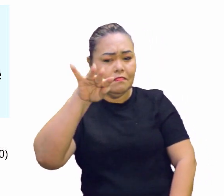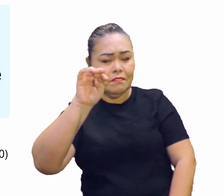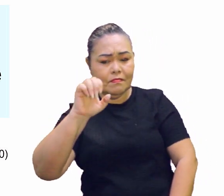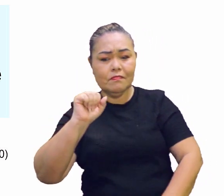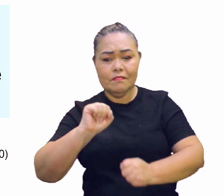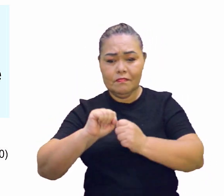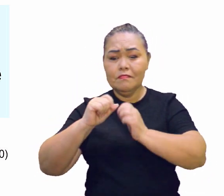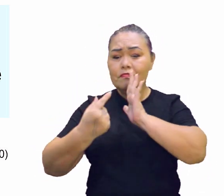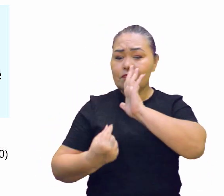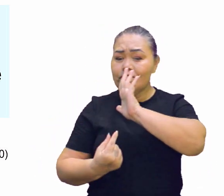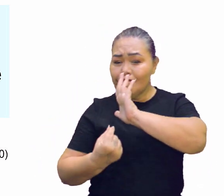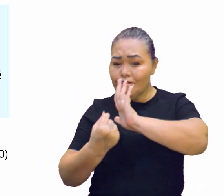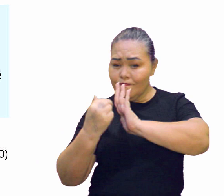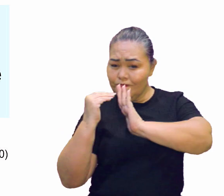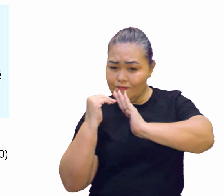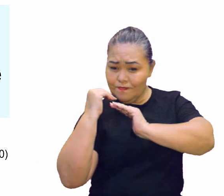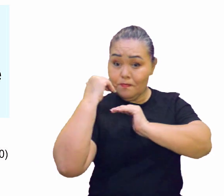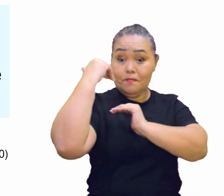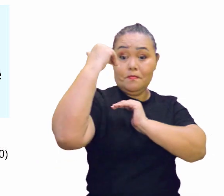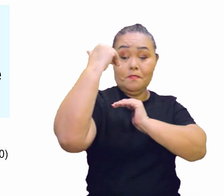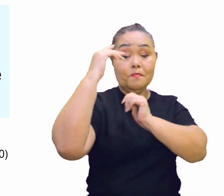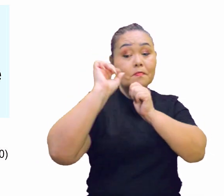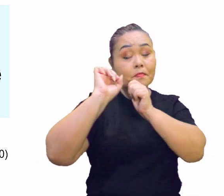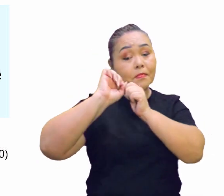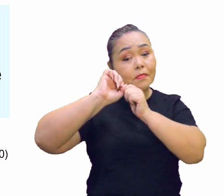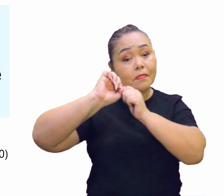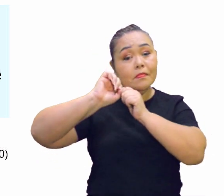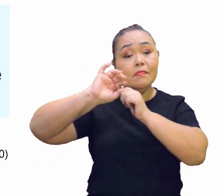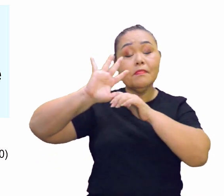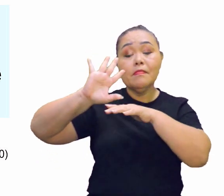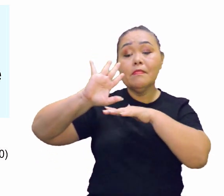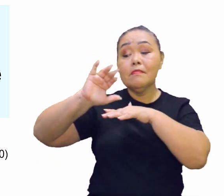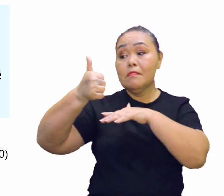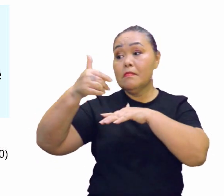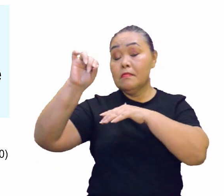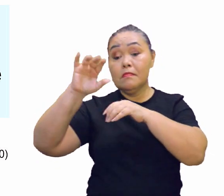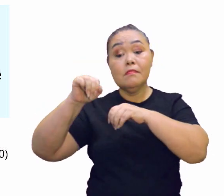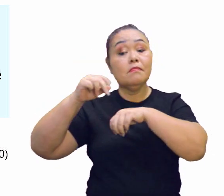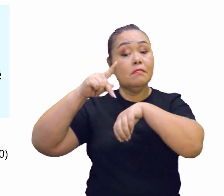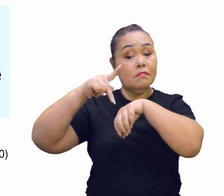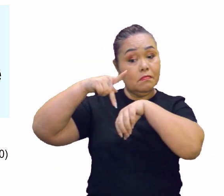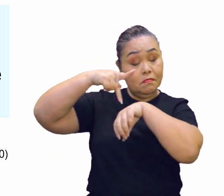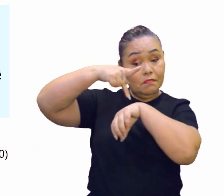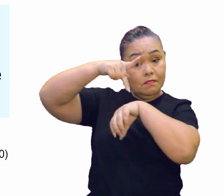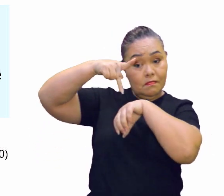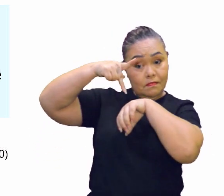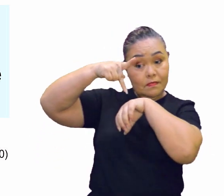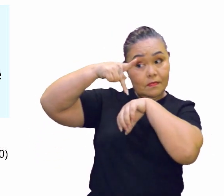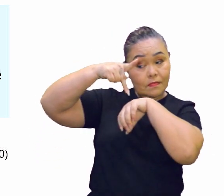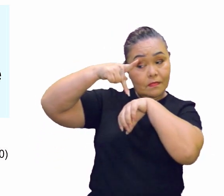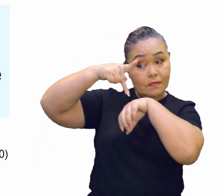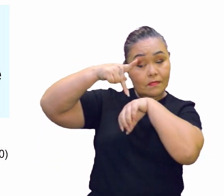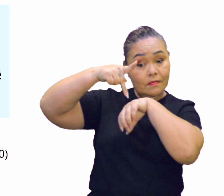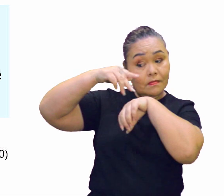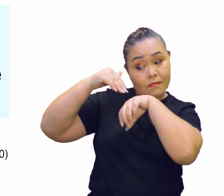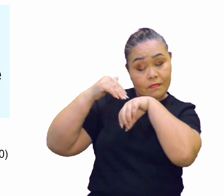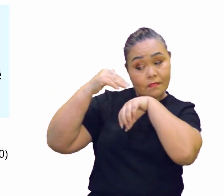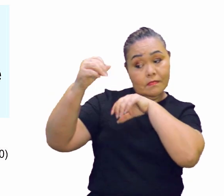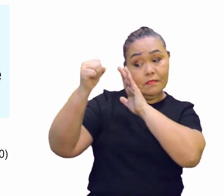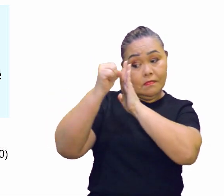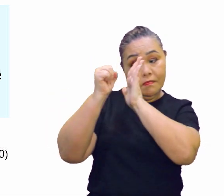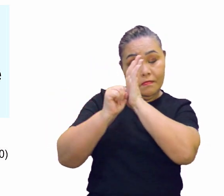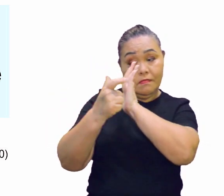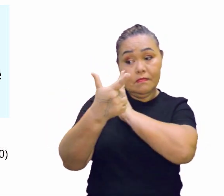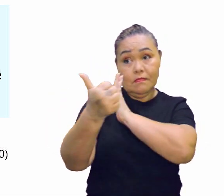que começa a despontar exatamente entre os 10 maiores, podemos dizer assim, a partir do